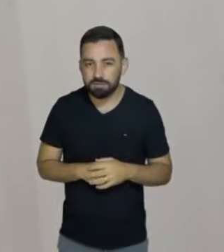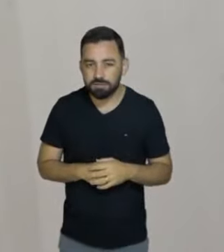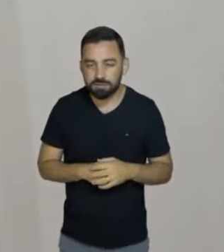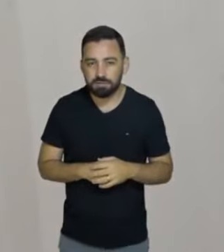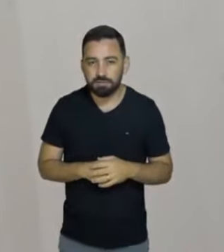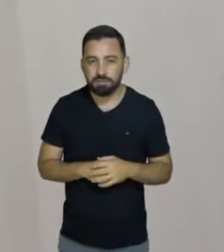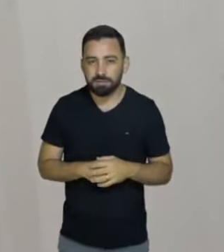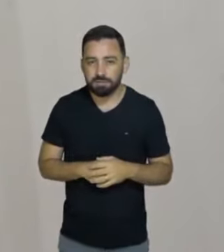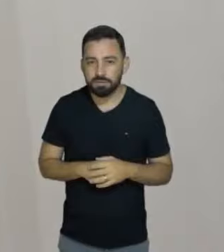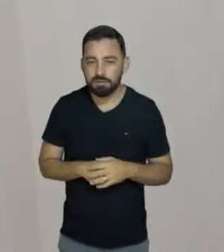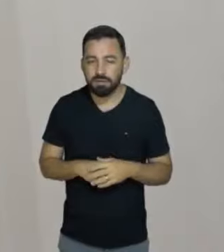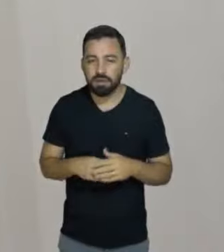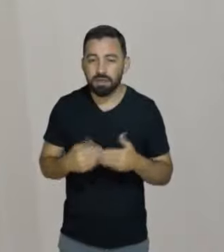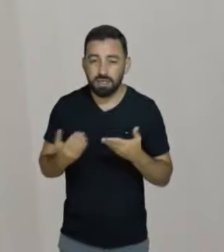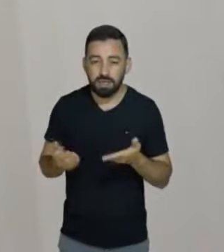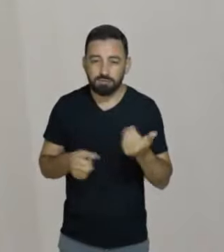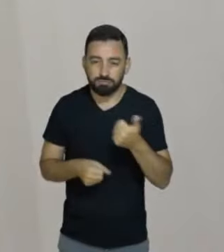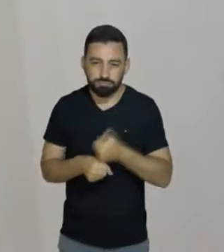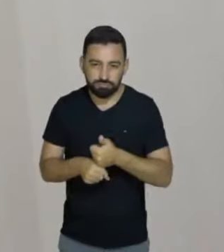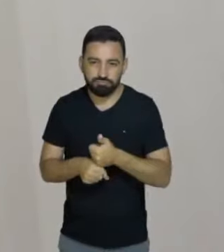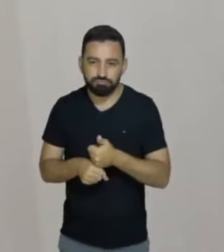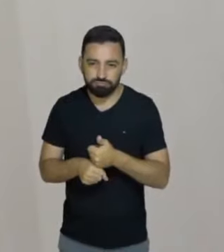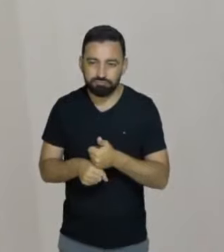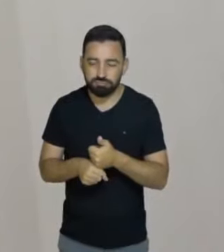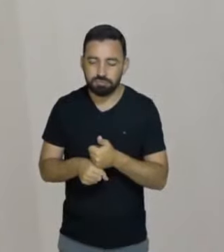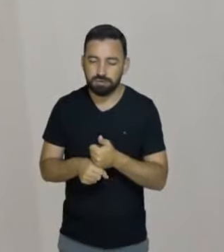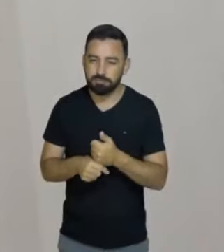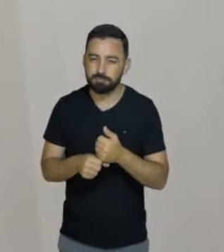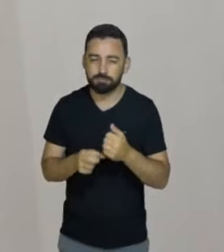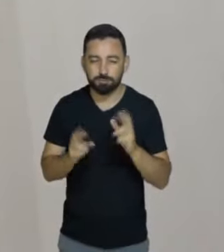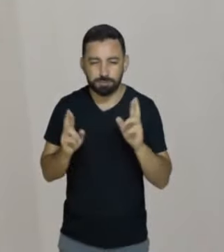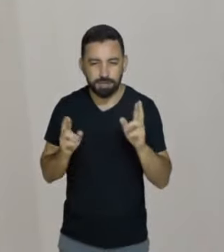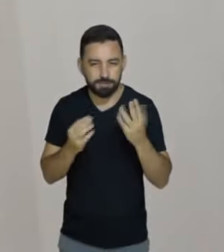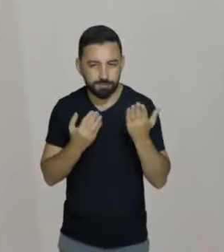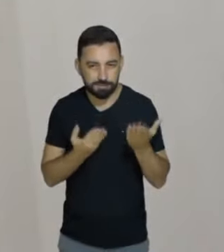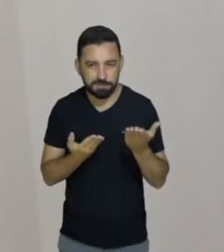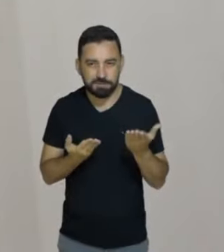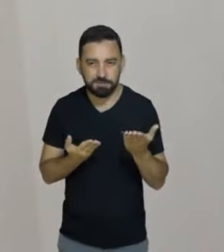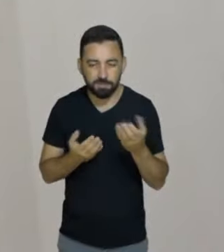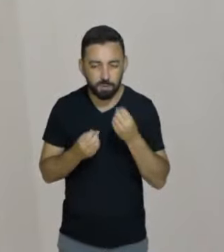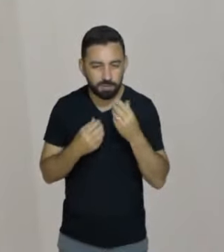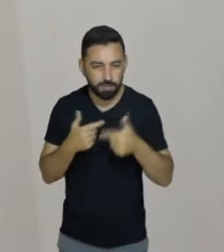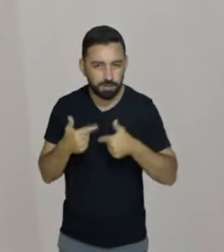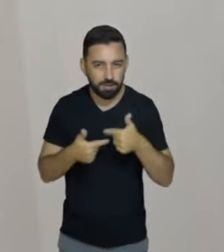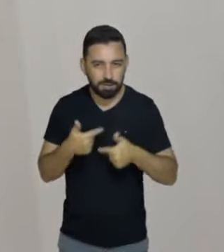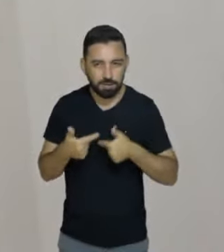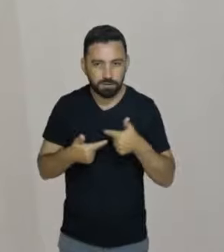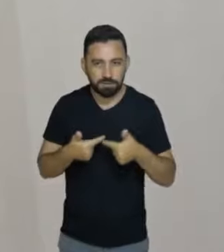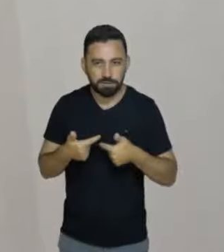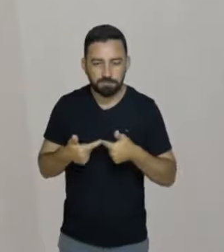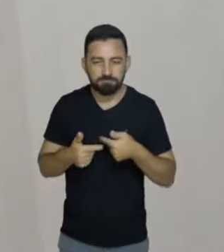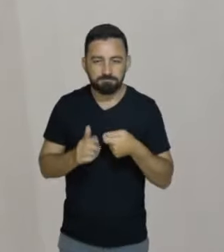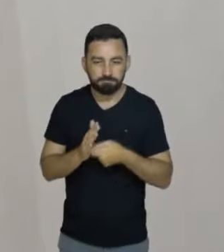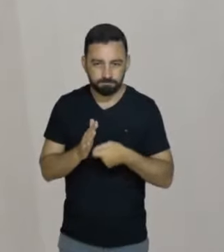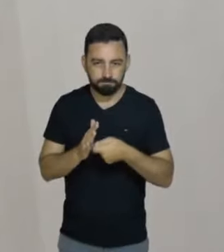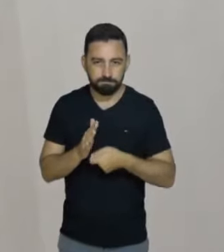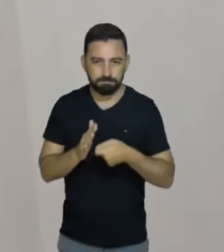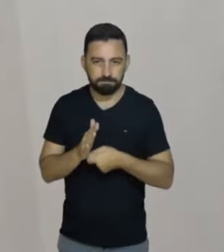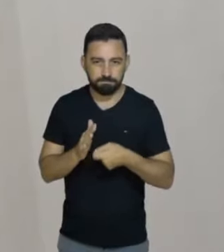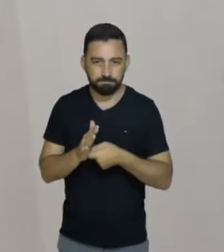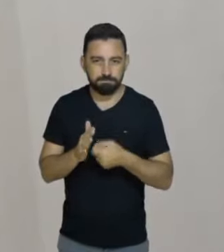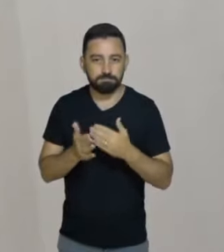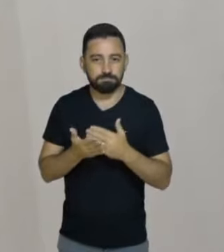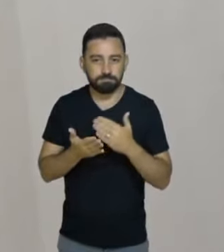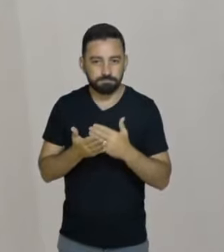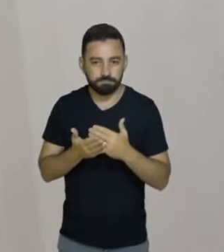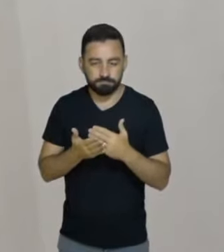como suplente assumindo a vaga. Desejar para você sucesso, bom trabalho, esforço de muita luta para chegar onde o senhor chegou.